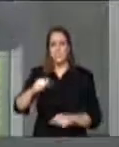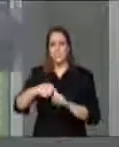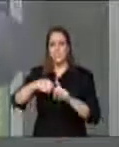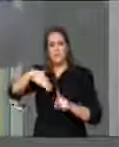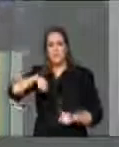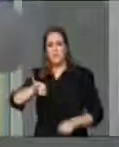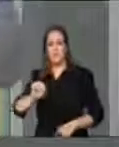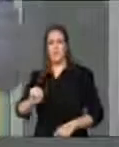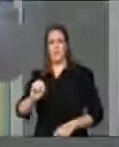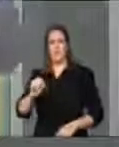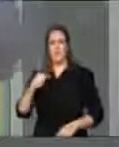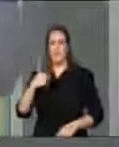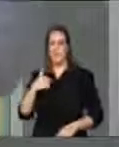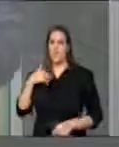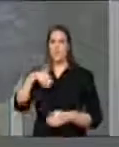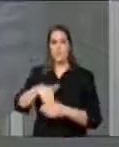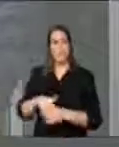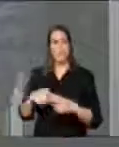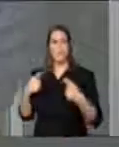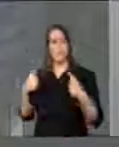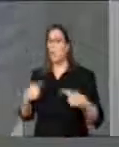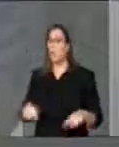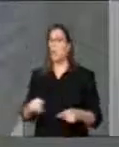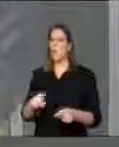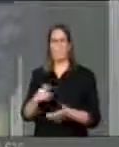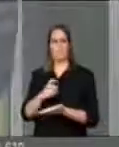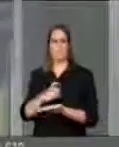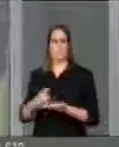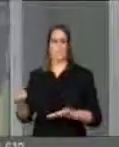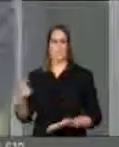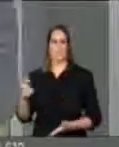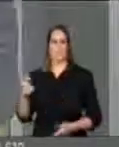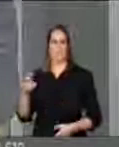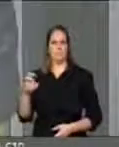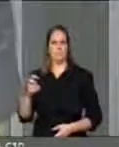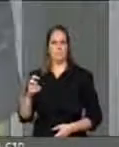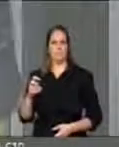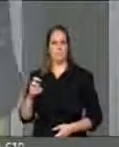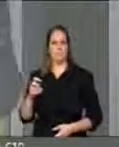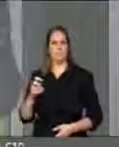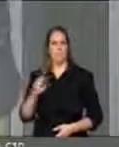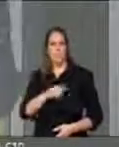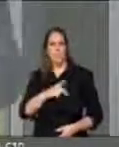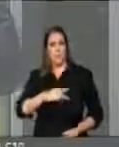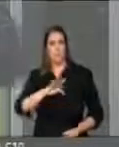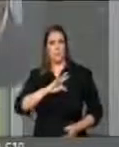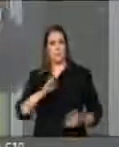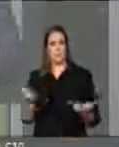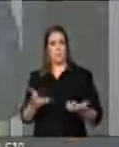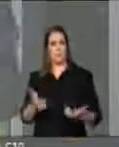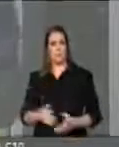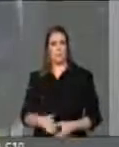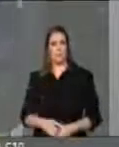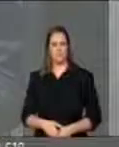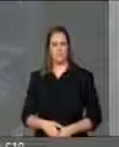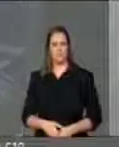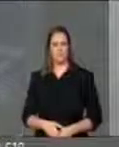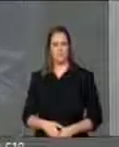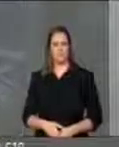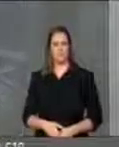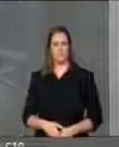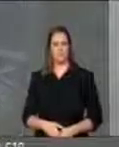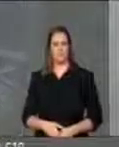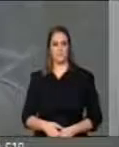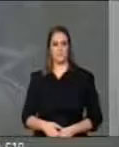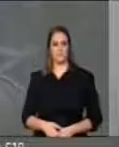eu pessoalmente votei contra o pedido de impeachment do PT e que teve